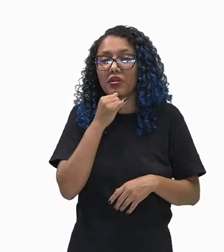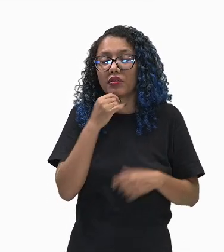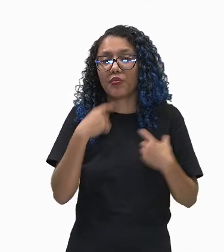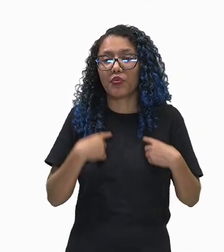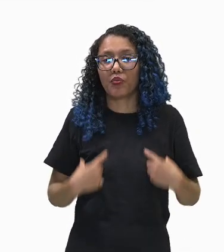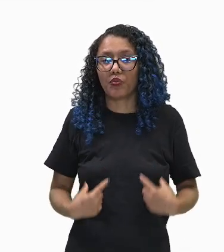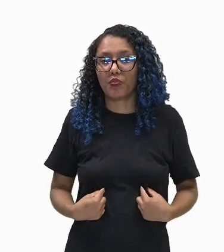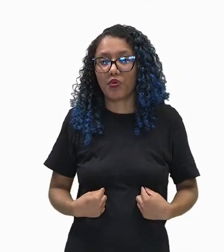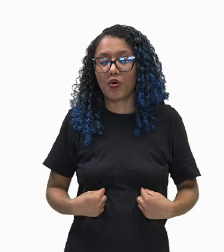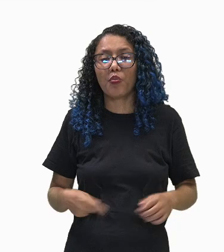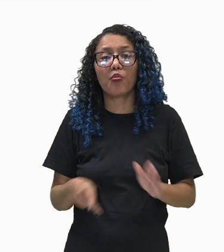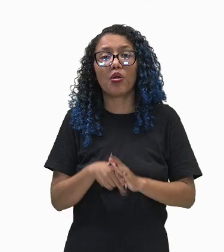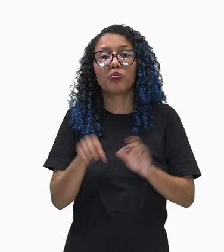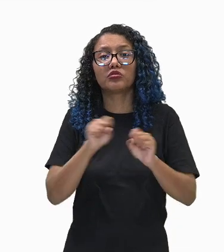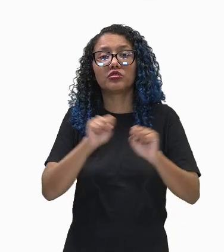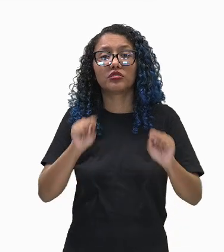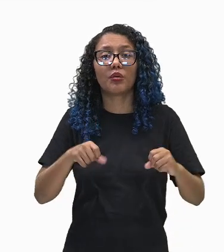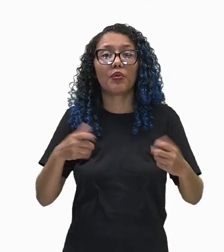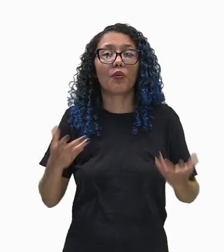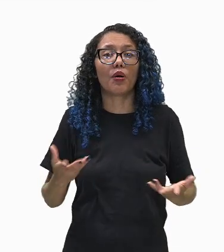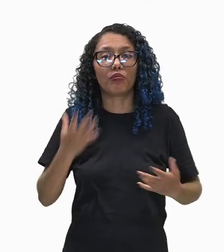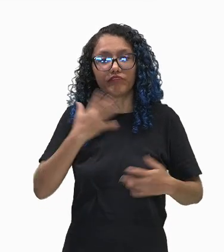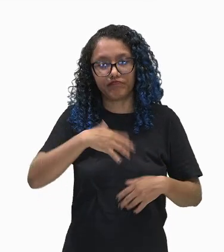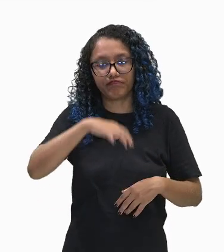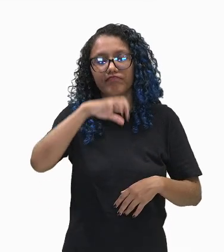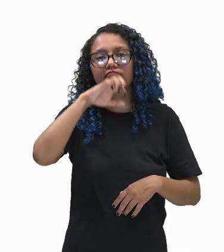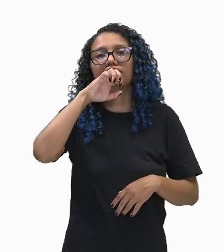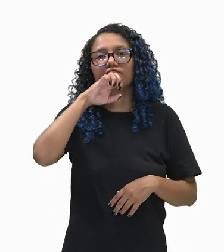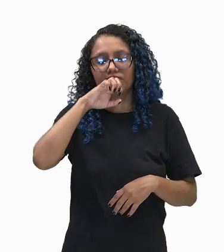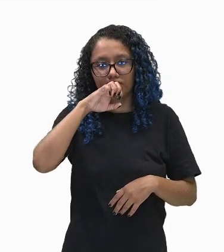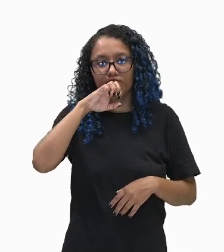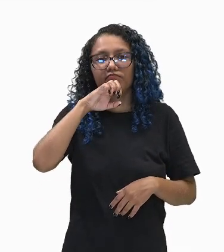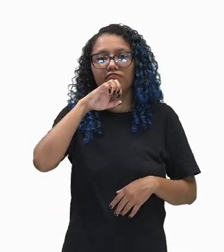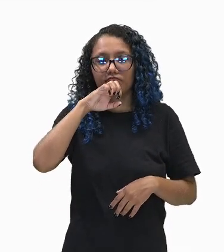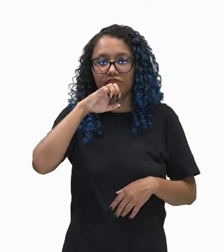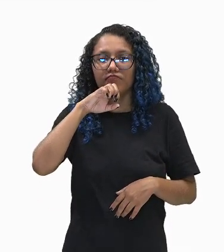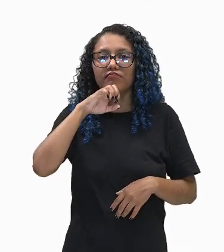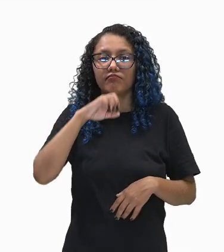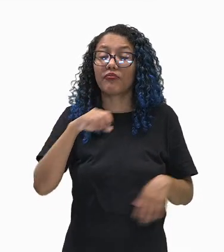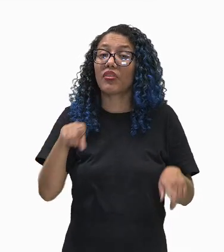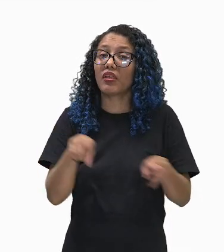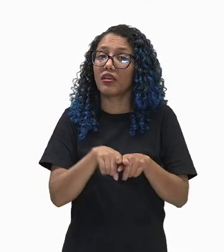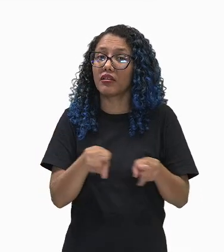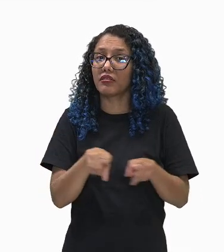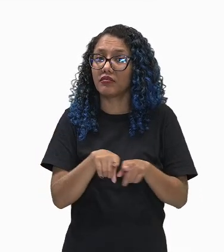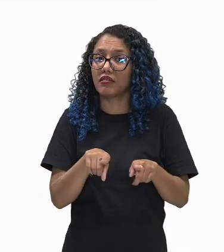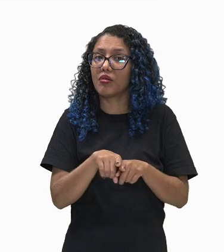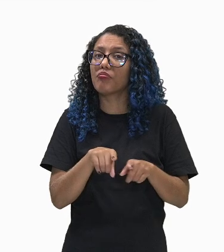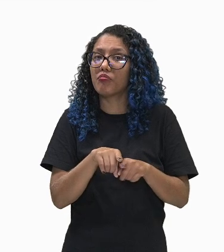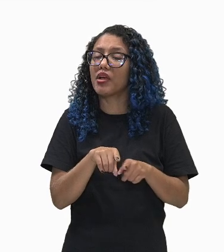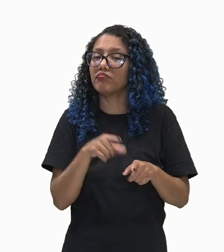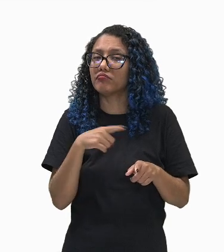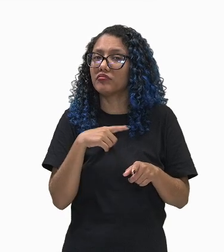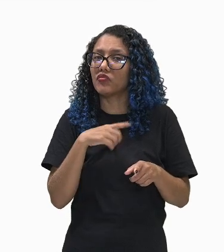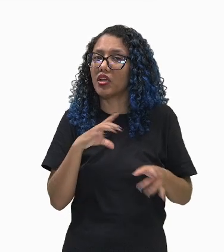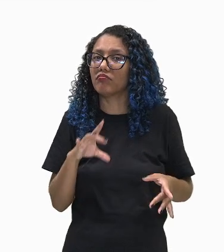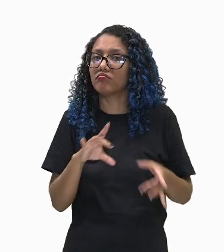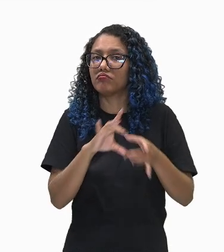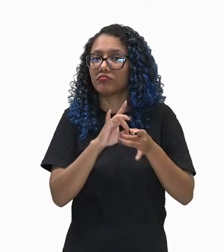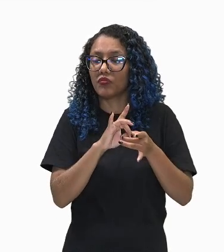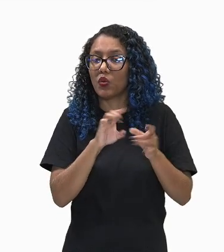fazem parte do sistema respiratório e de certa forma faz uma ligação com o